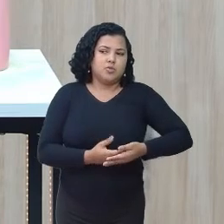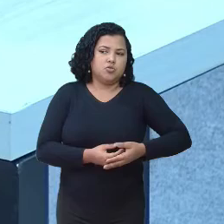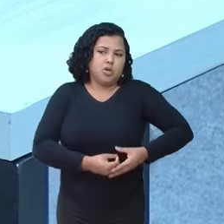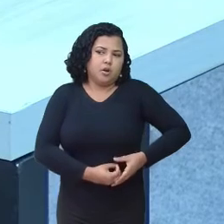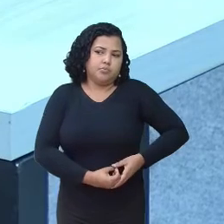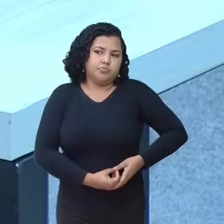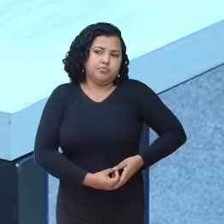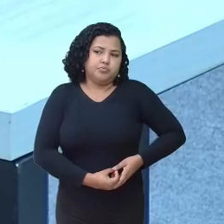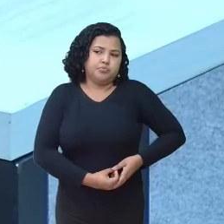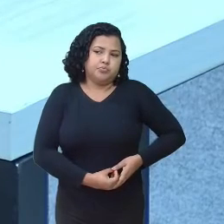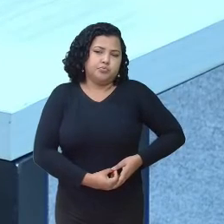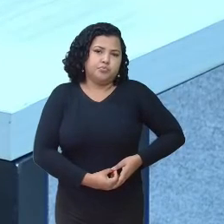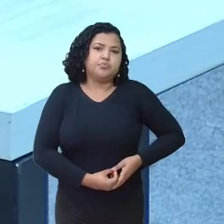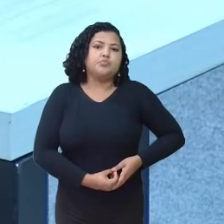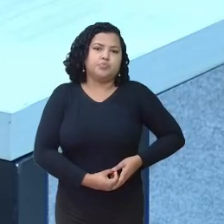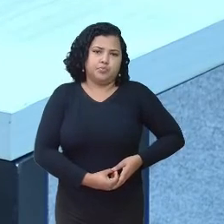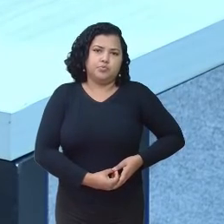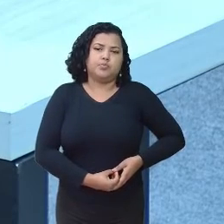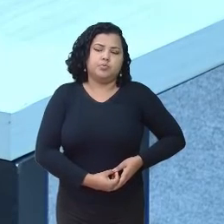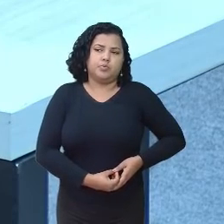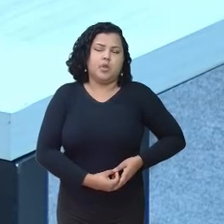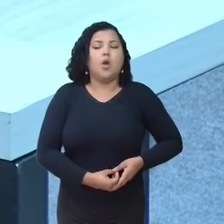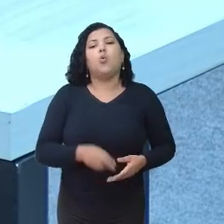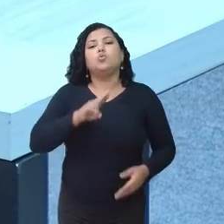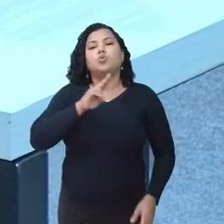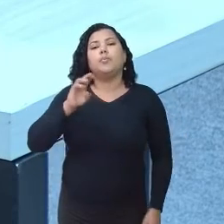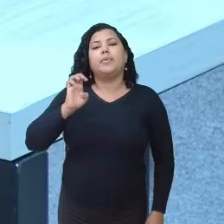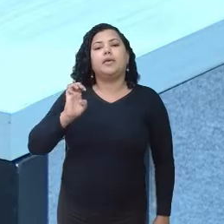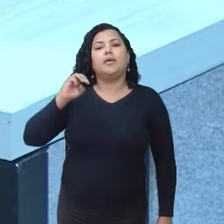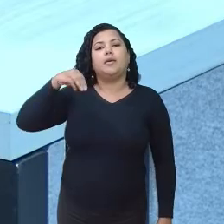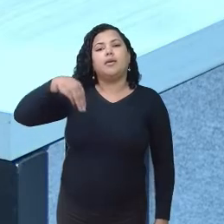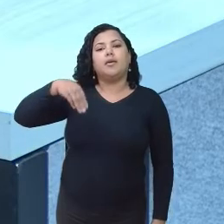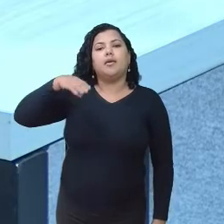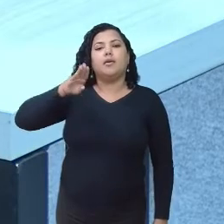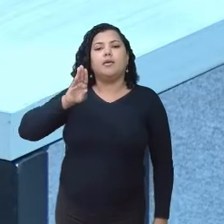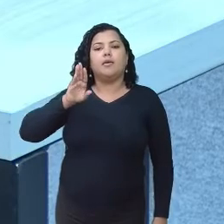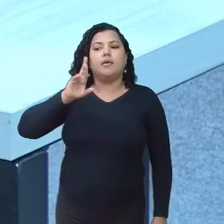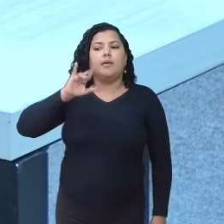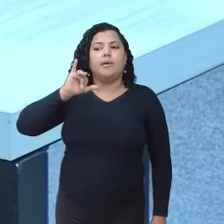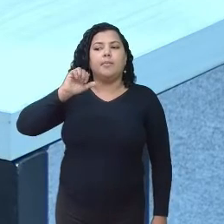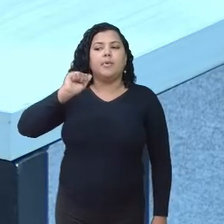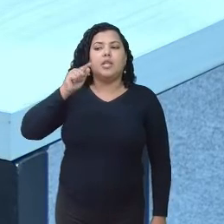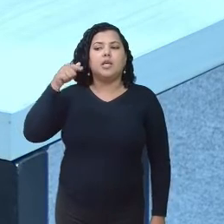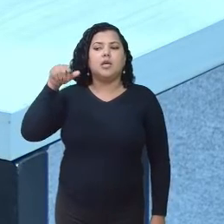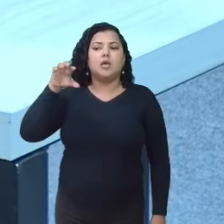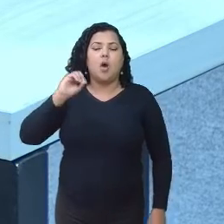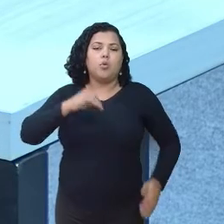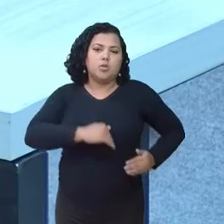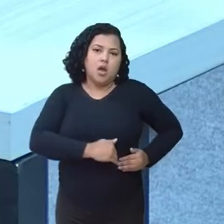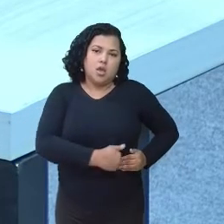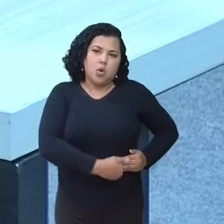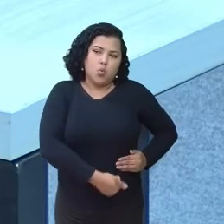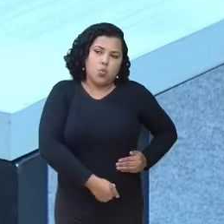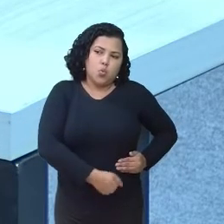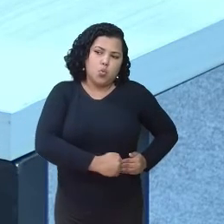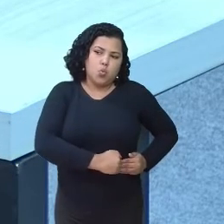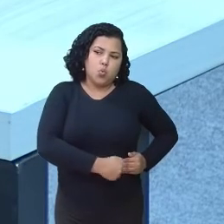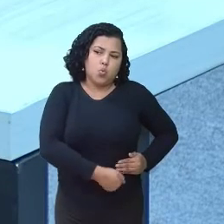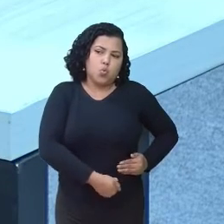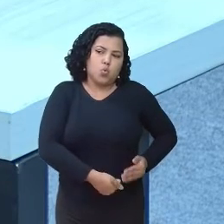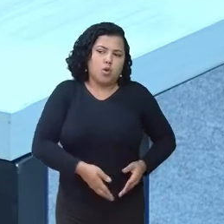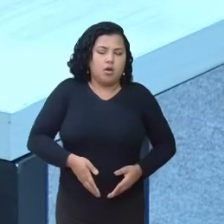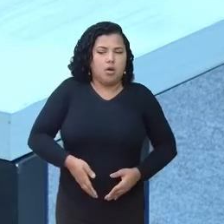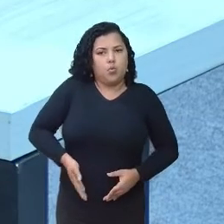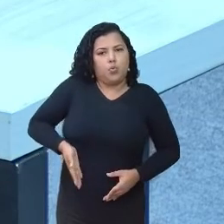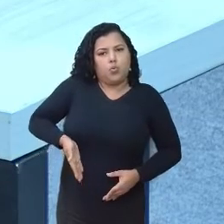já formado, não é? Um embrião para que ele cresça. Então, aqui são as paredes do útero, né? E aqui,